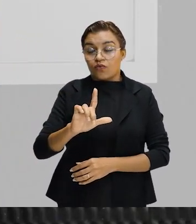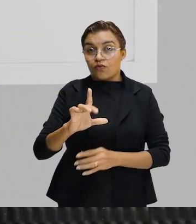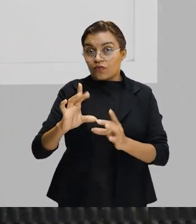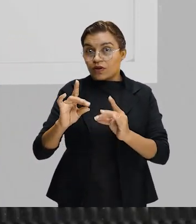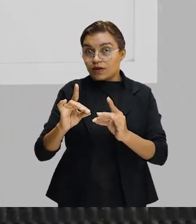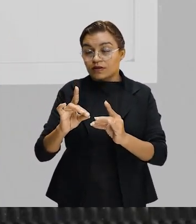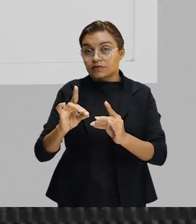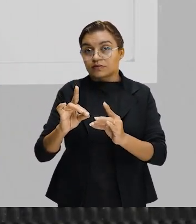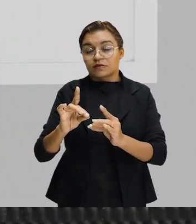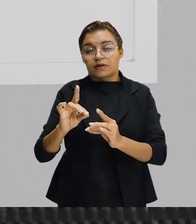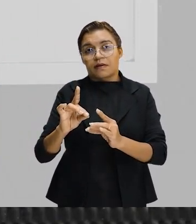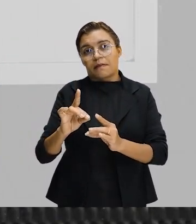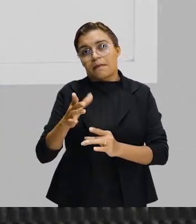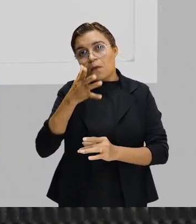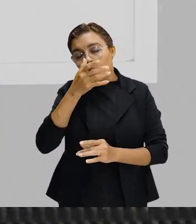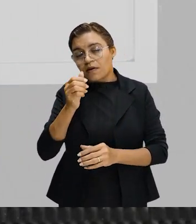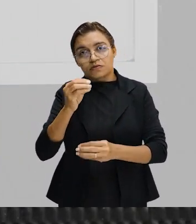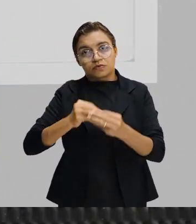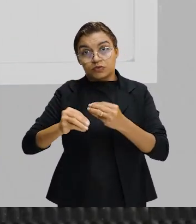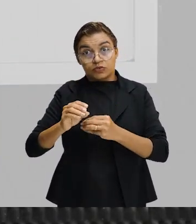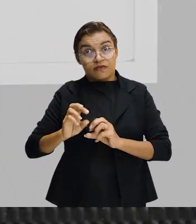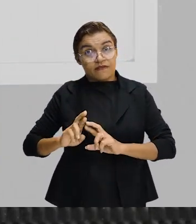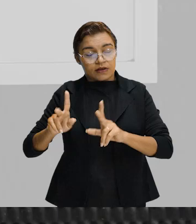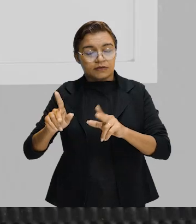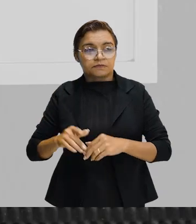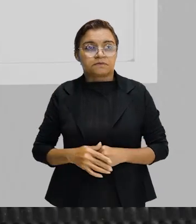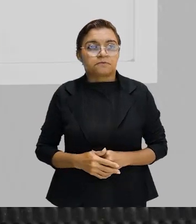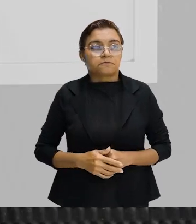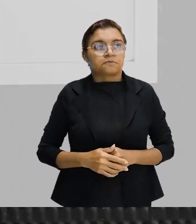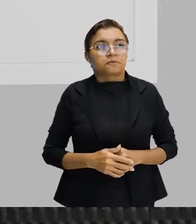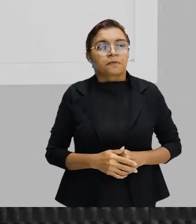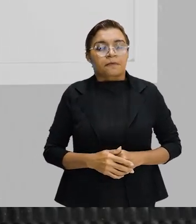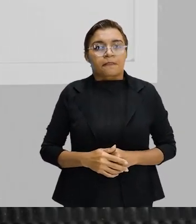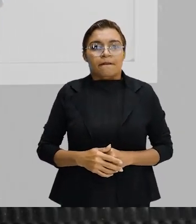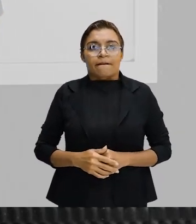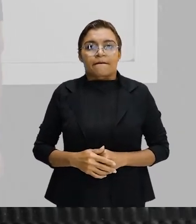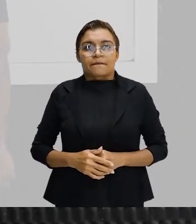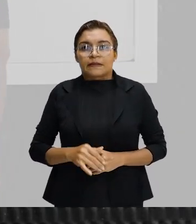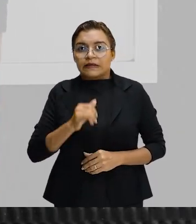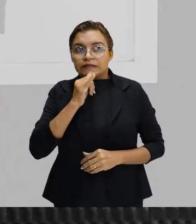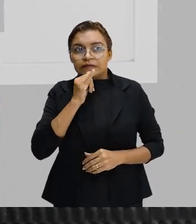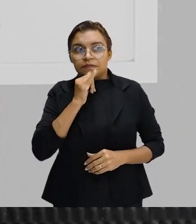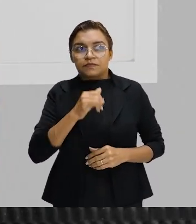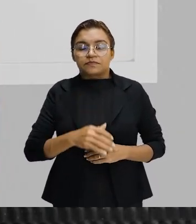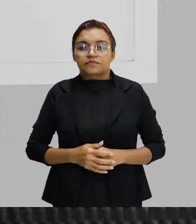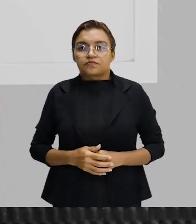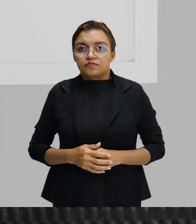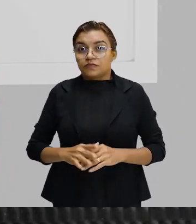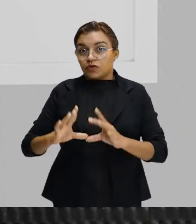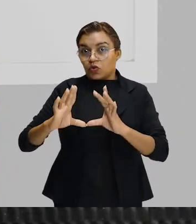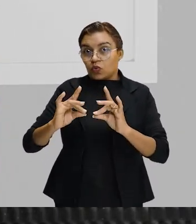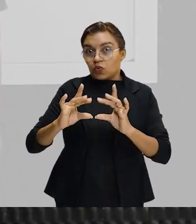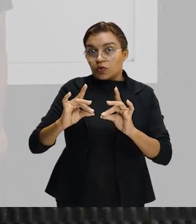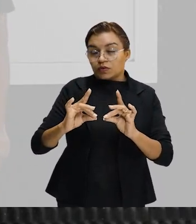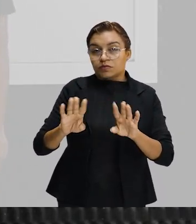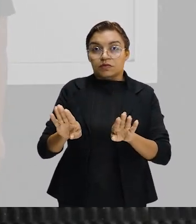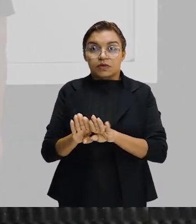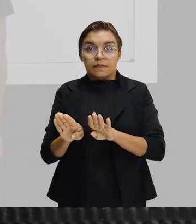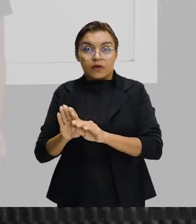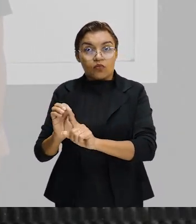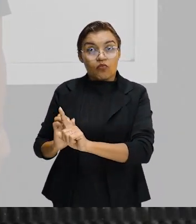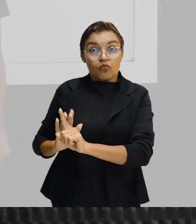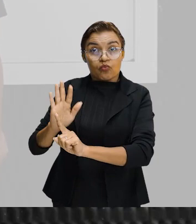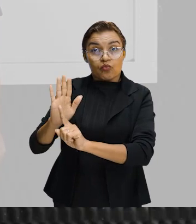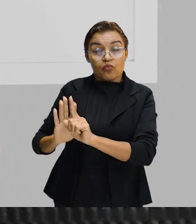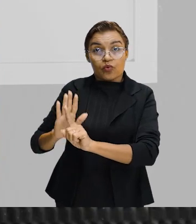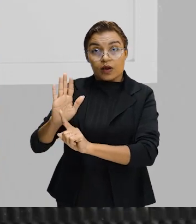A característica que talvez seja aqui mais importante, tá certo? Para a aula de hoje, é que tanto um líquido quanto um gás, no momento em